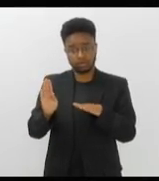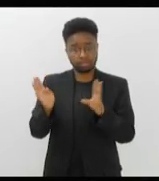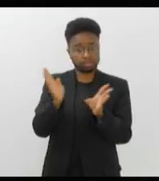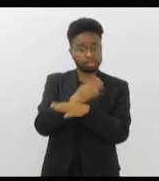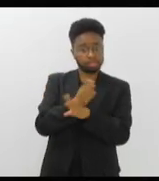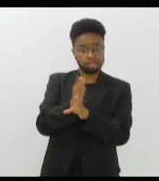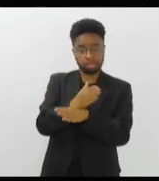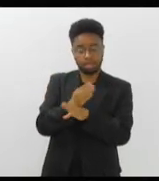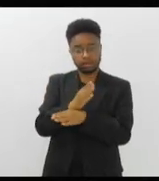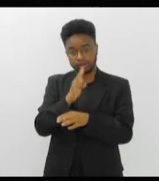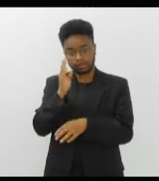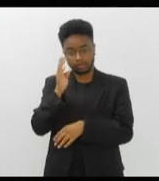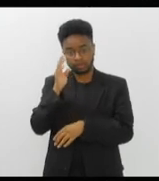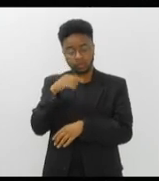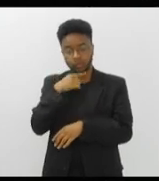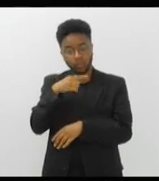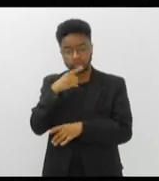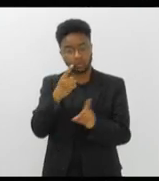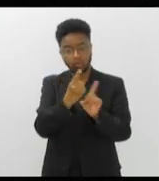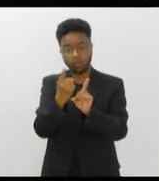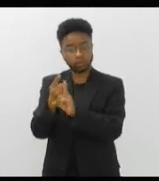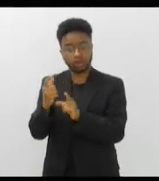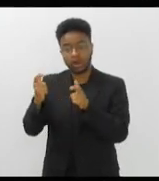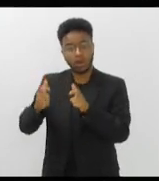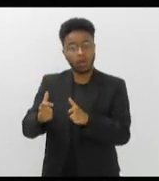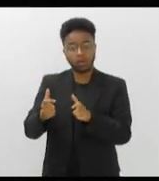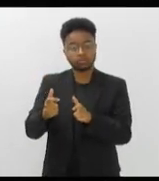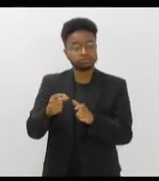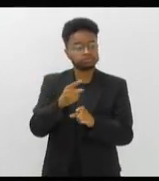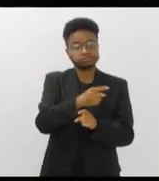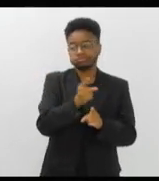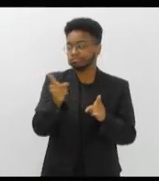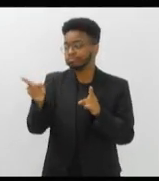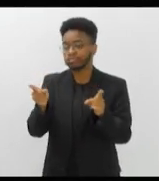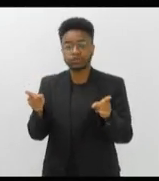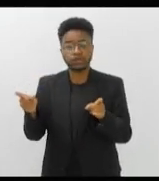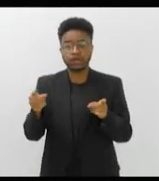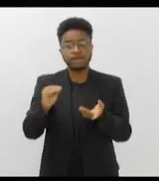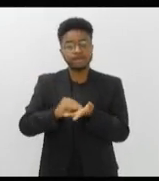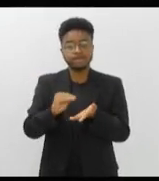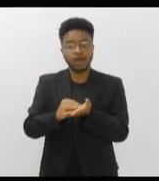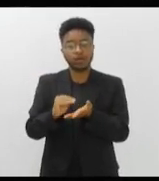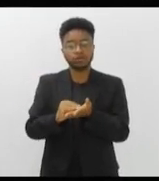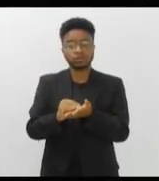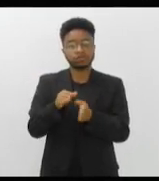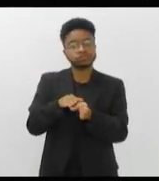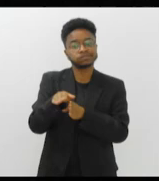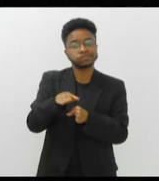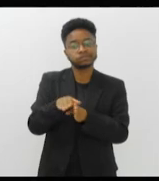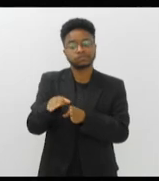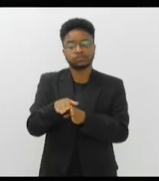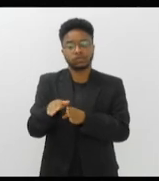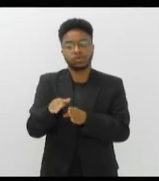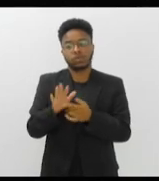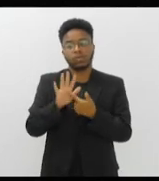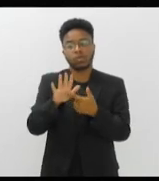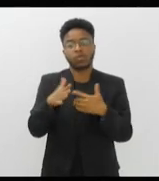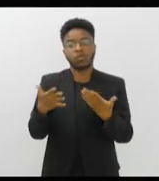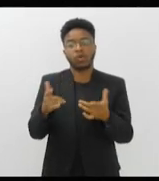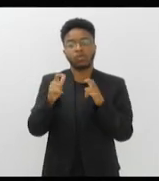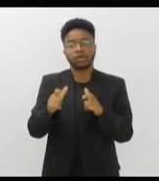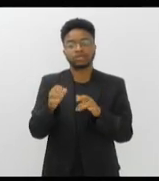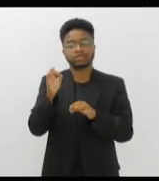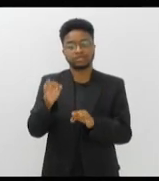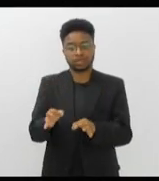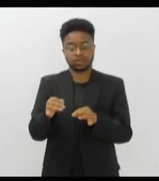do que nunca para onde ele se dirige a orientação não tá boa Ora como é que o metr